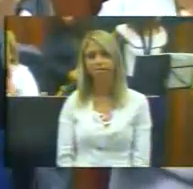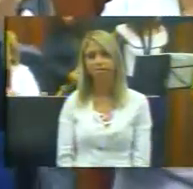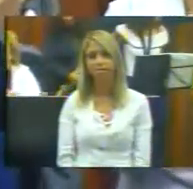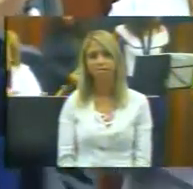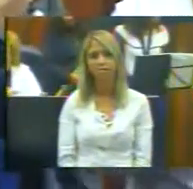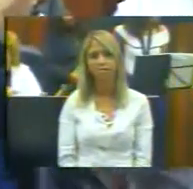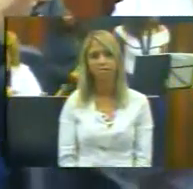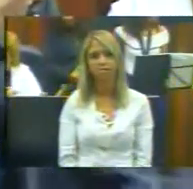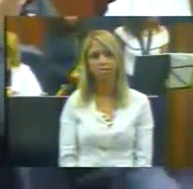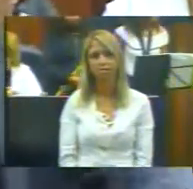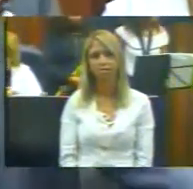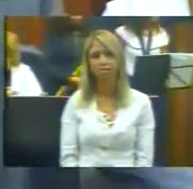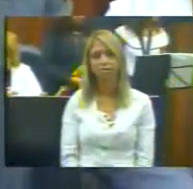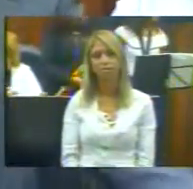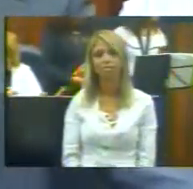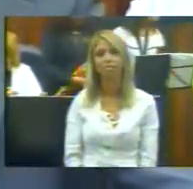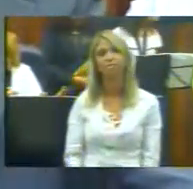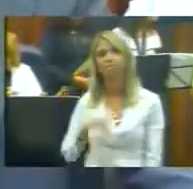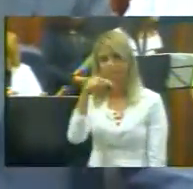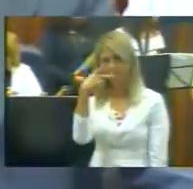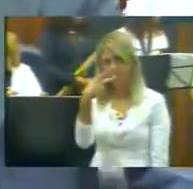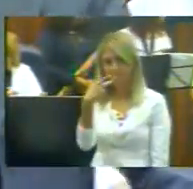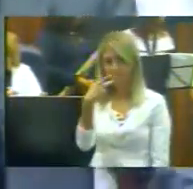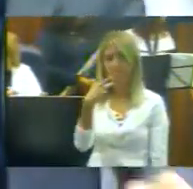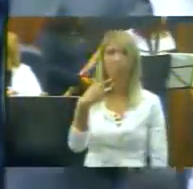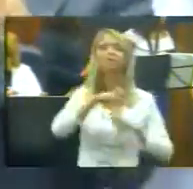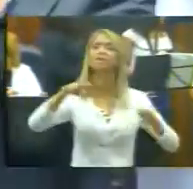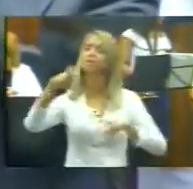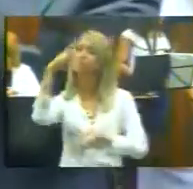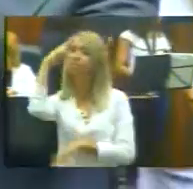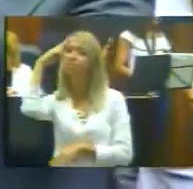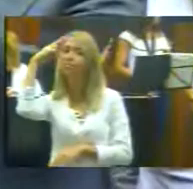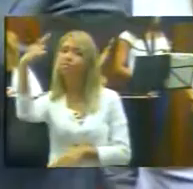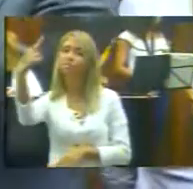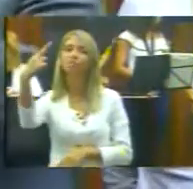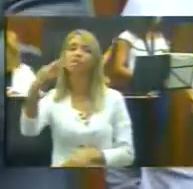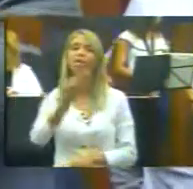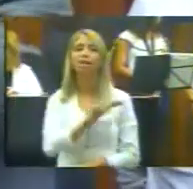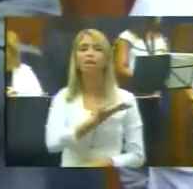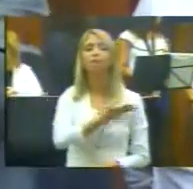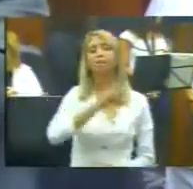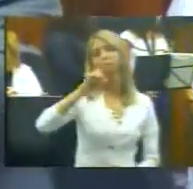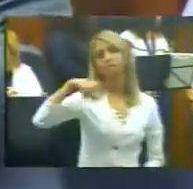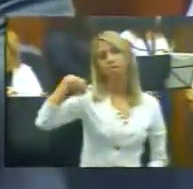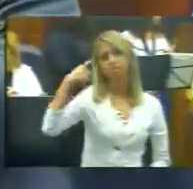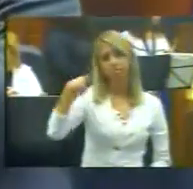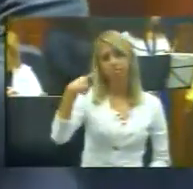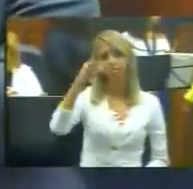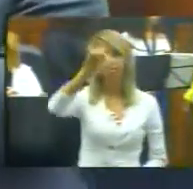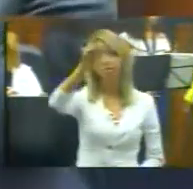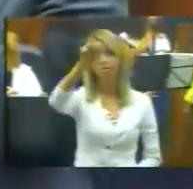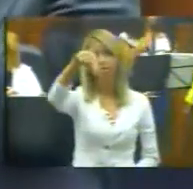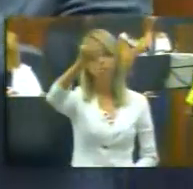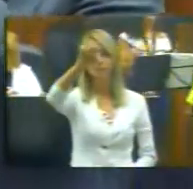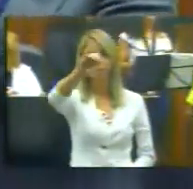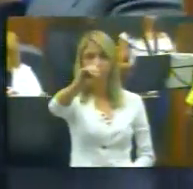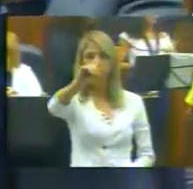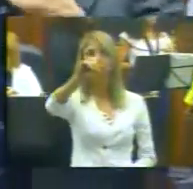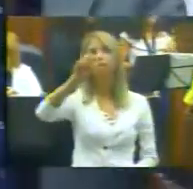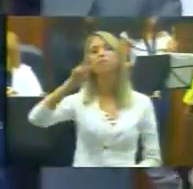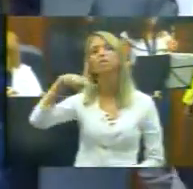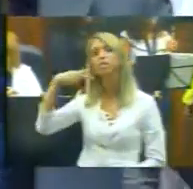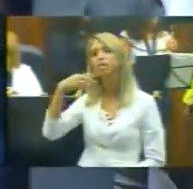Senhor presidente Aquiles Barreto, mesa diretora, meu amigo deputado Jânio Mendes,